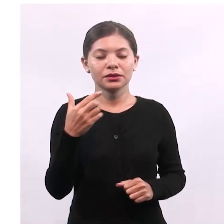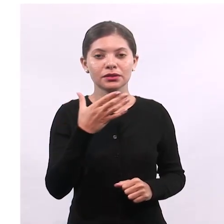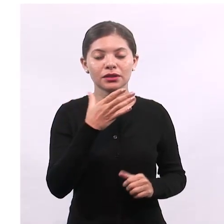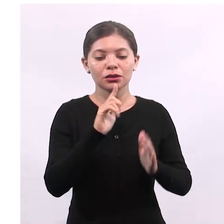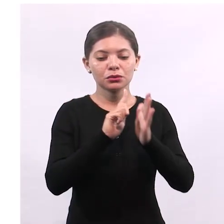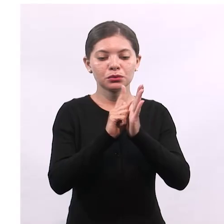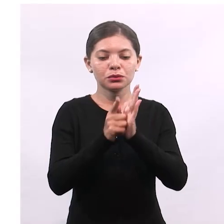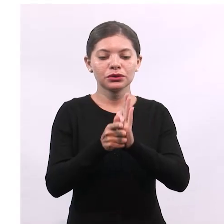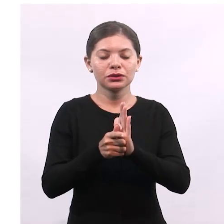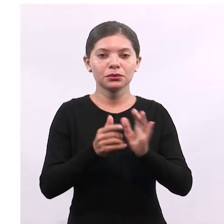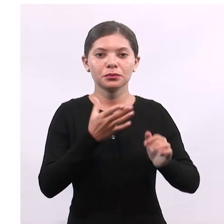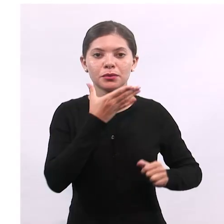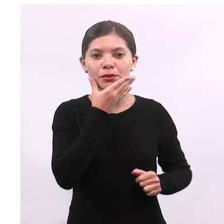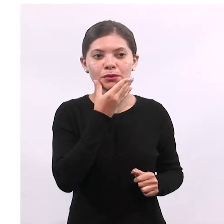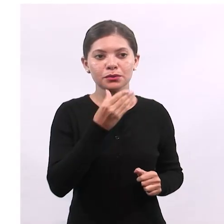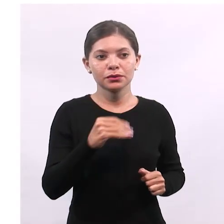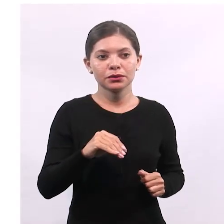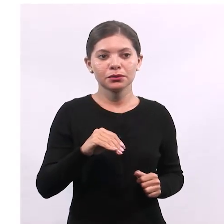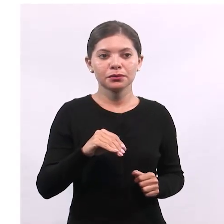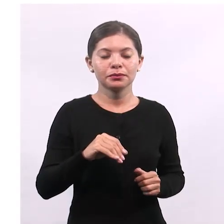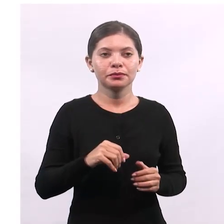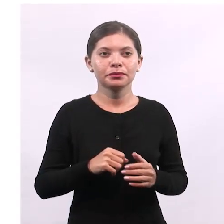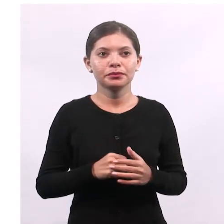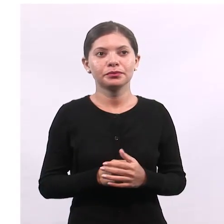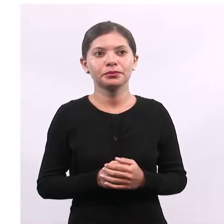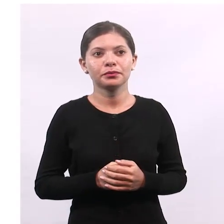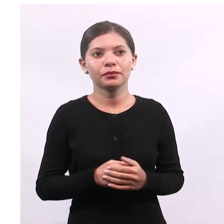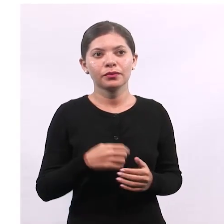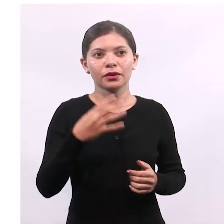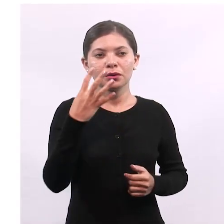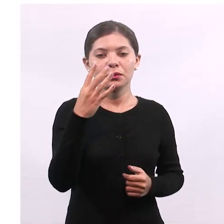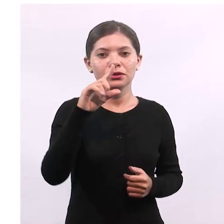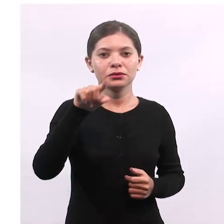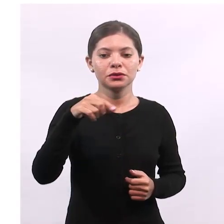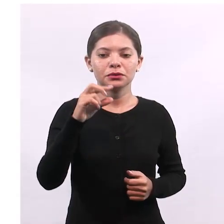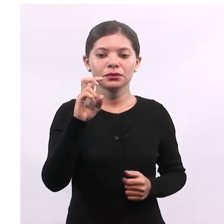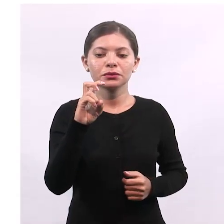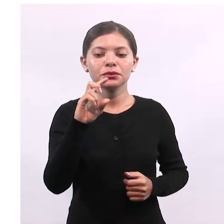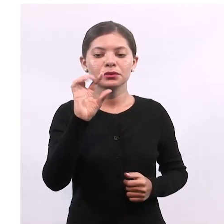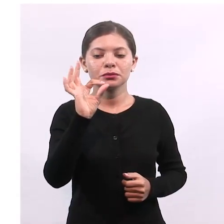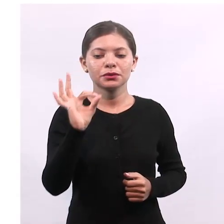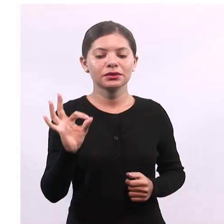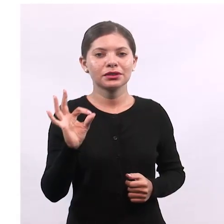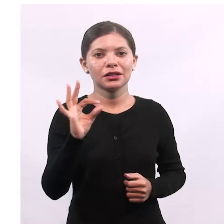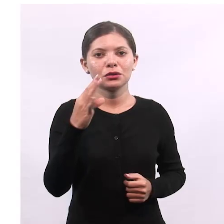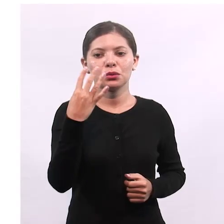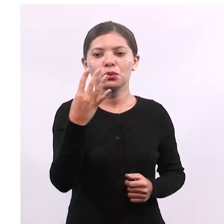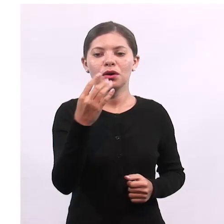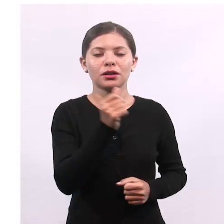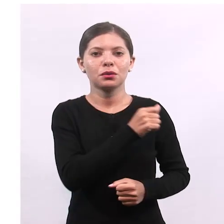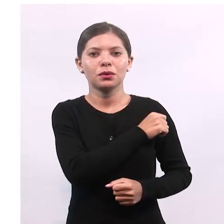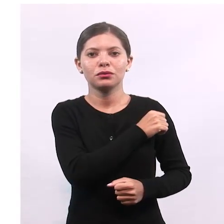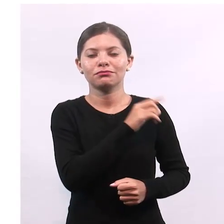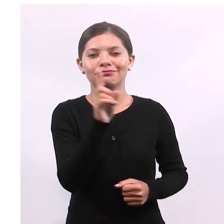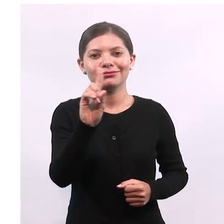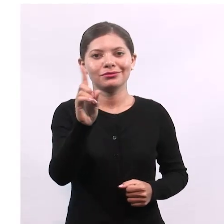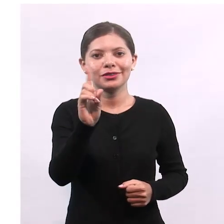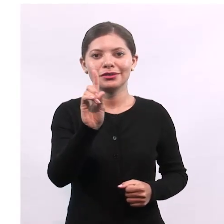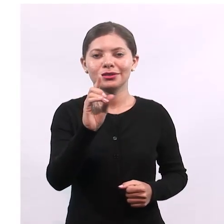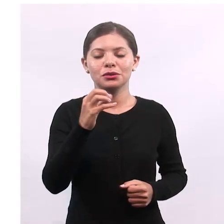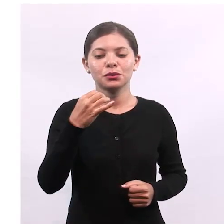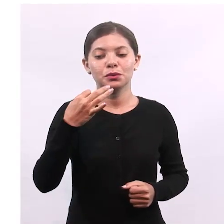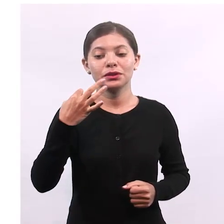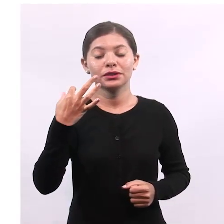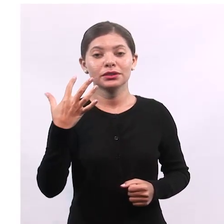4,2% Não tô dizendo que é quatro alunos eu tô dizendo o quantitativo de